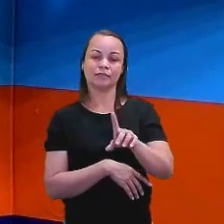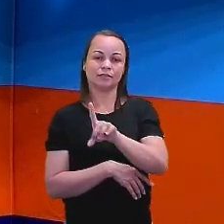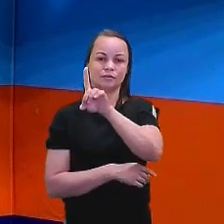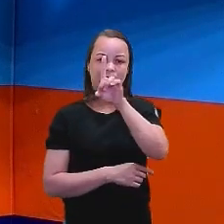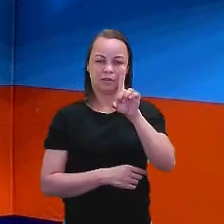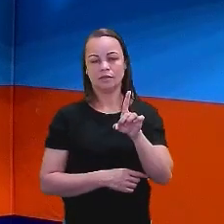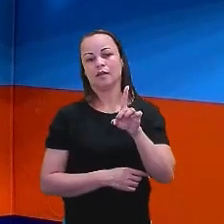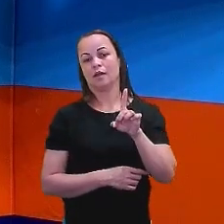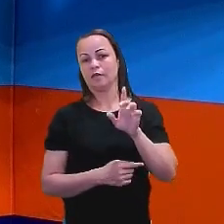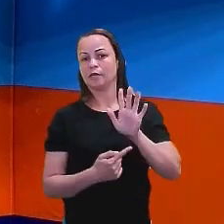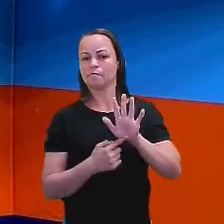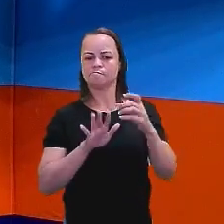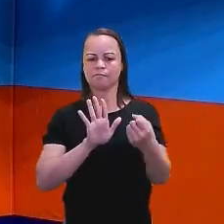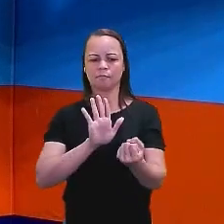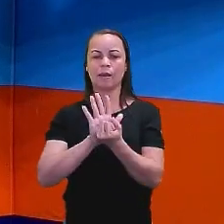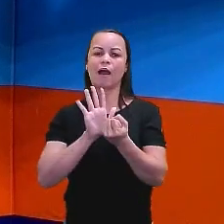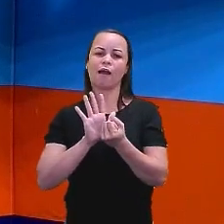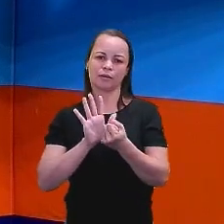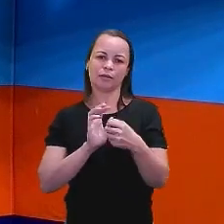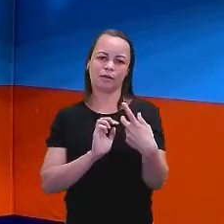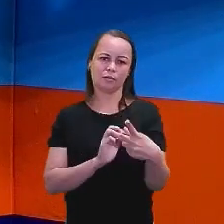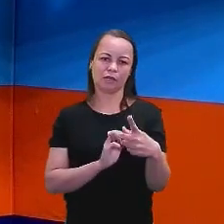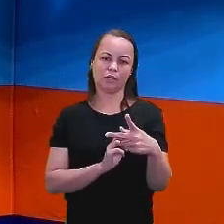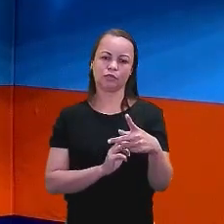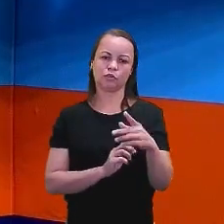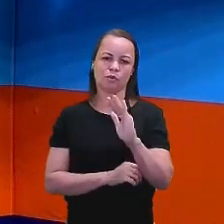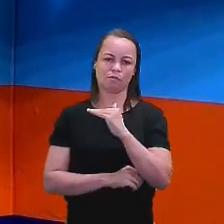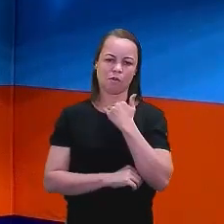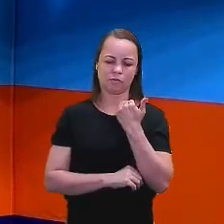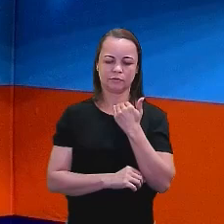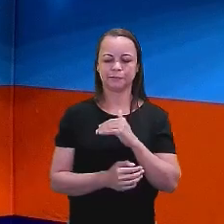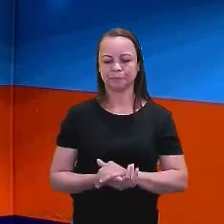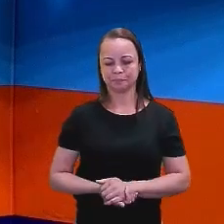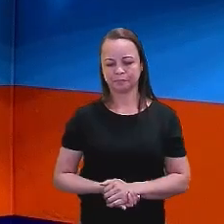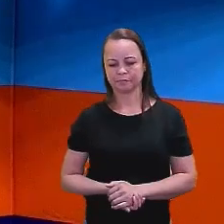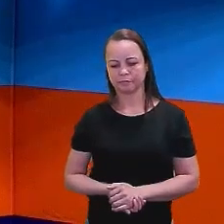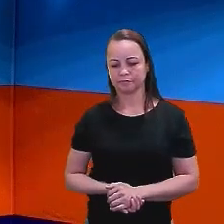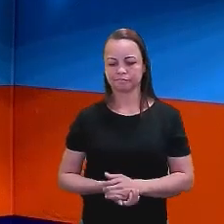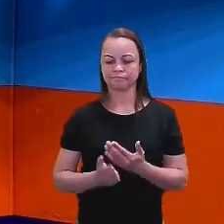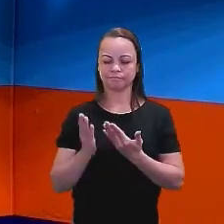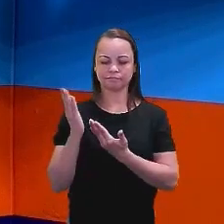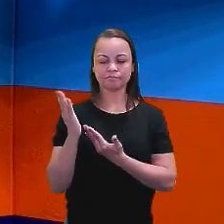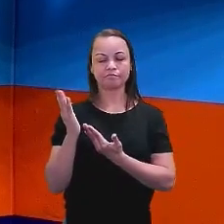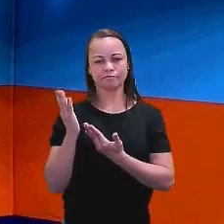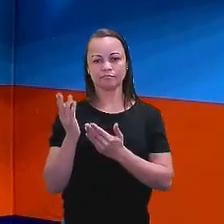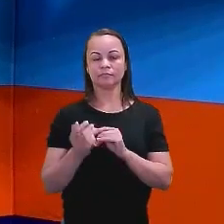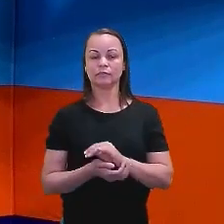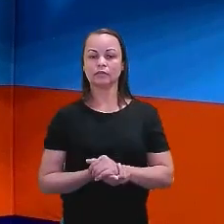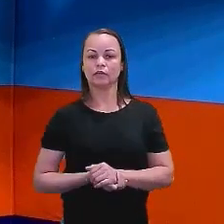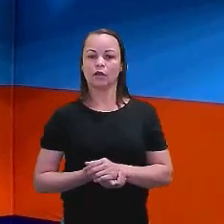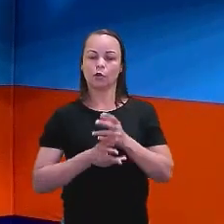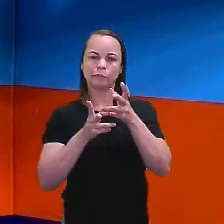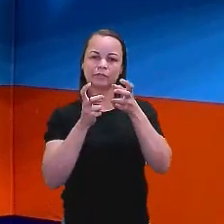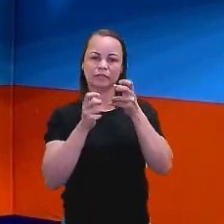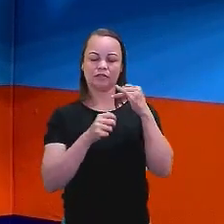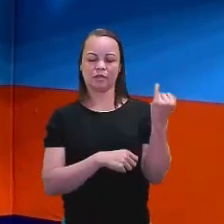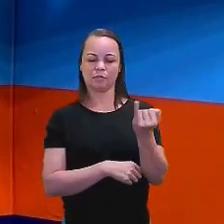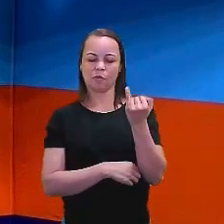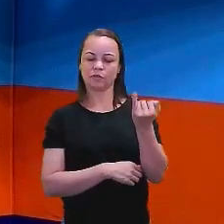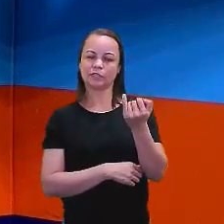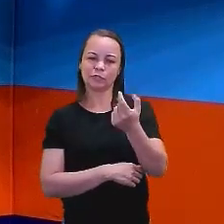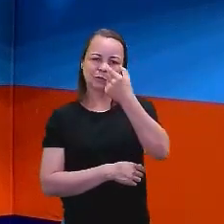marca a sua morte, certo? Então, aqui, veja a importância de consciência